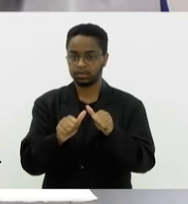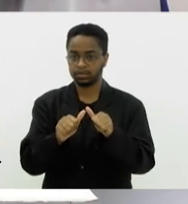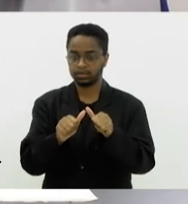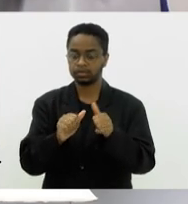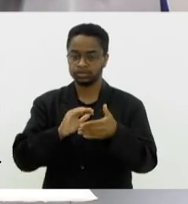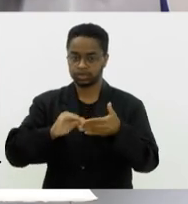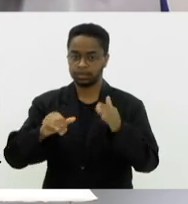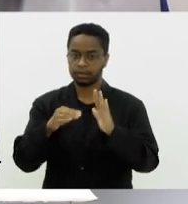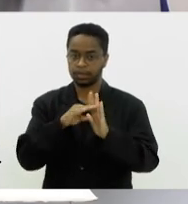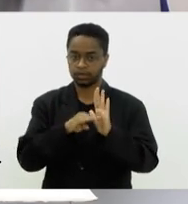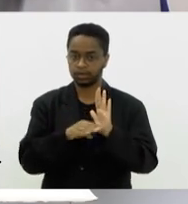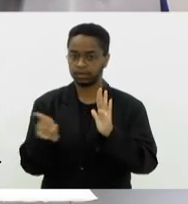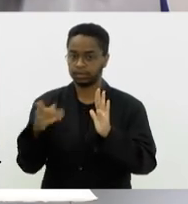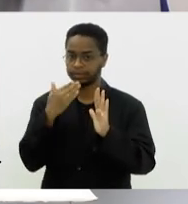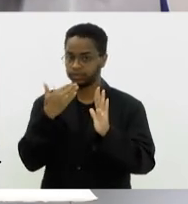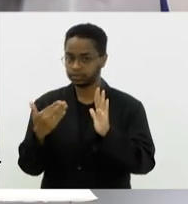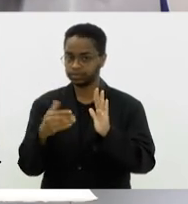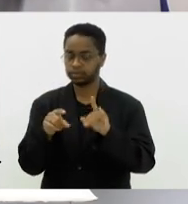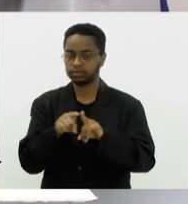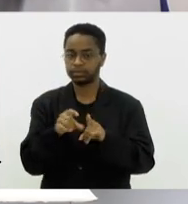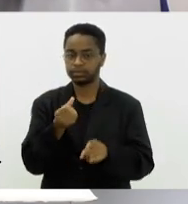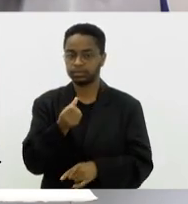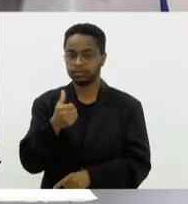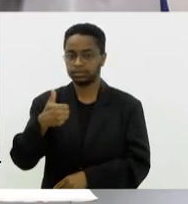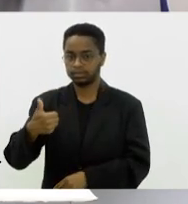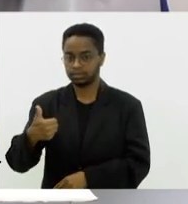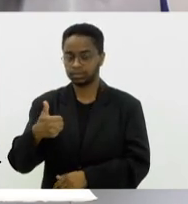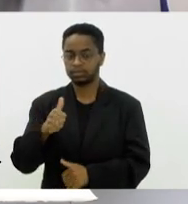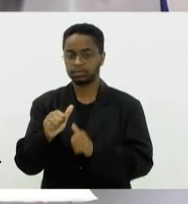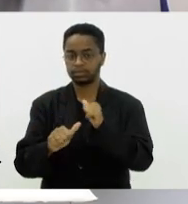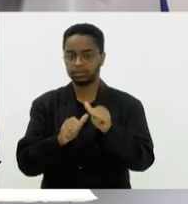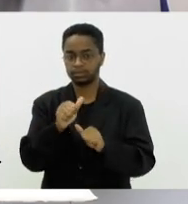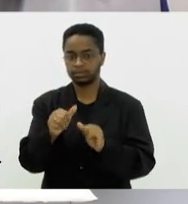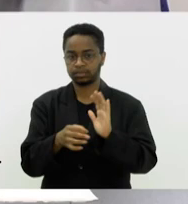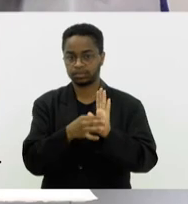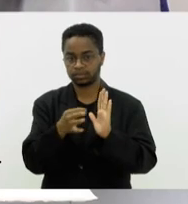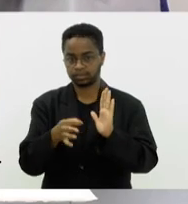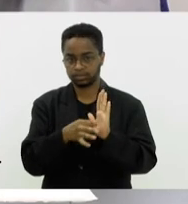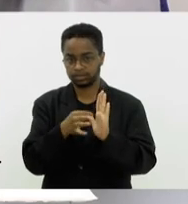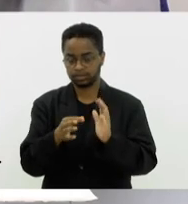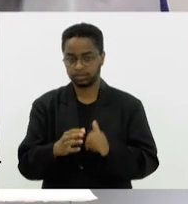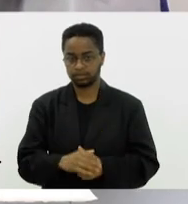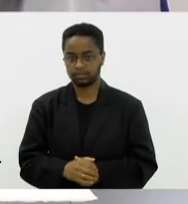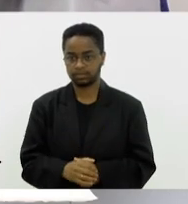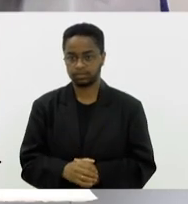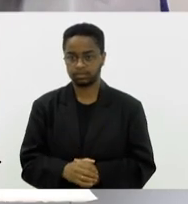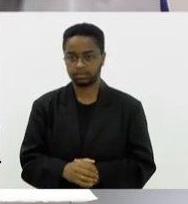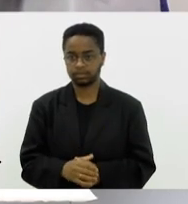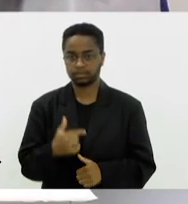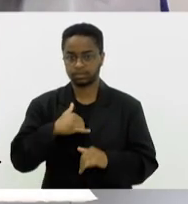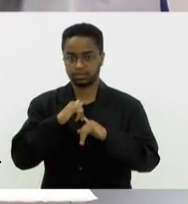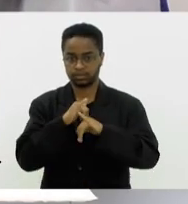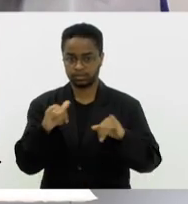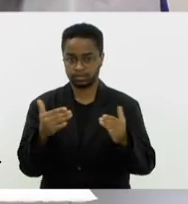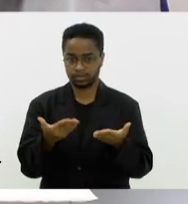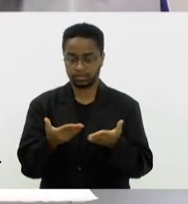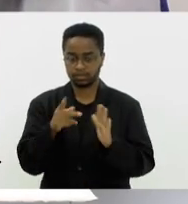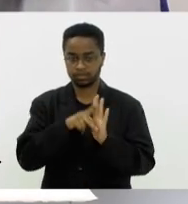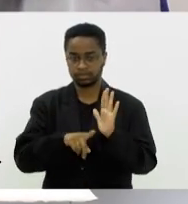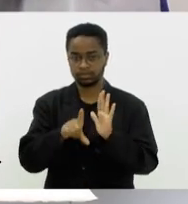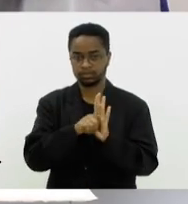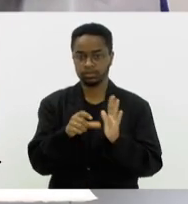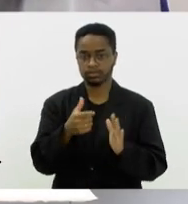retirado de pauta a pedido do deputado Luiz Paulo. E o 61, que houve uma alteração de parecer, que eu canto agora. Projeto de